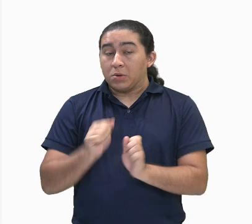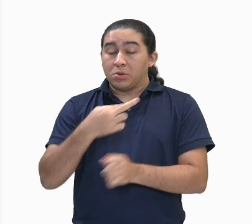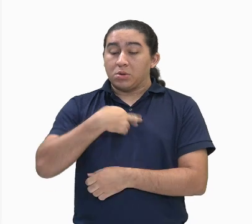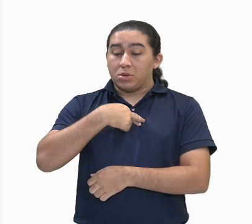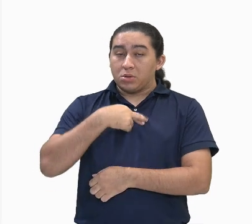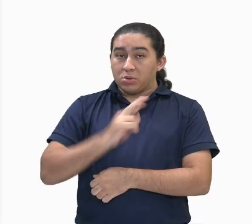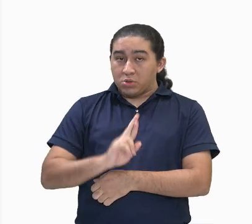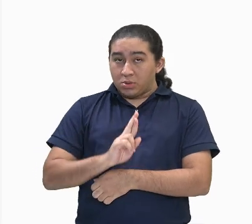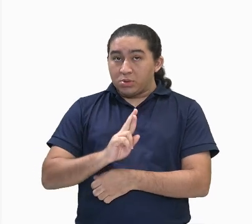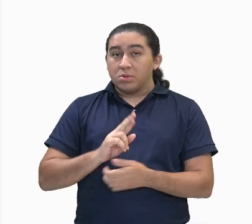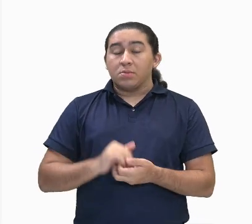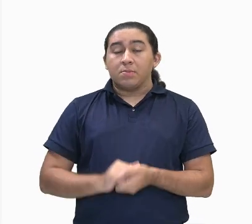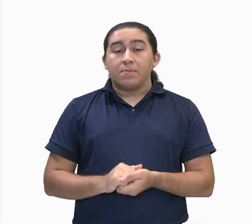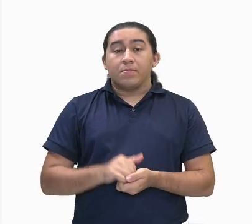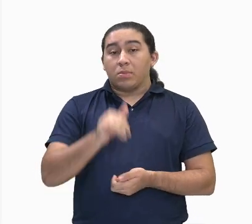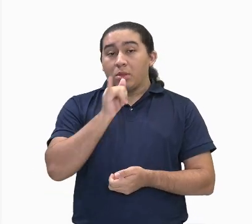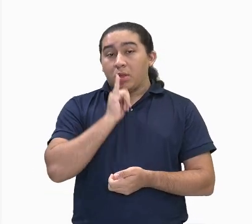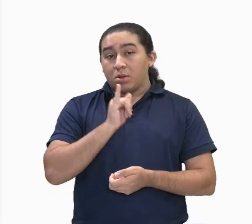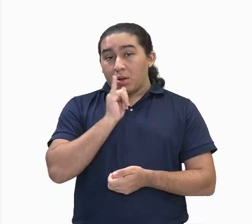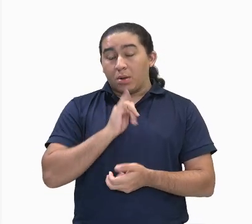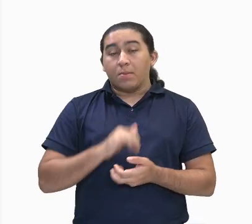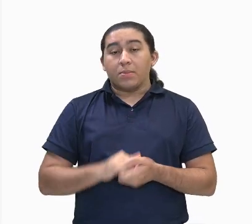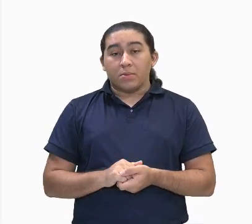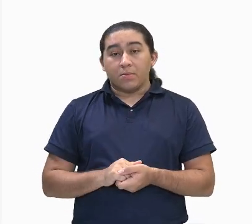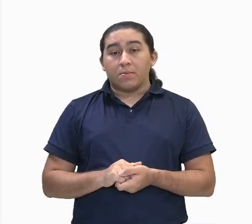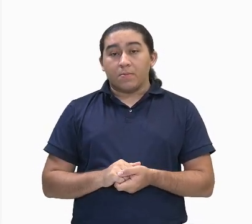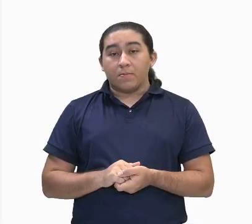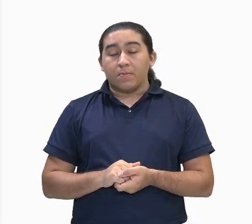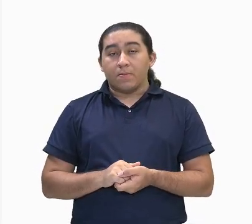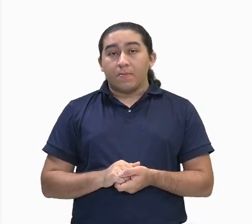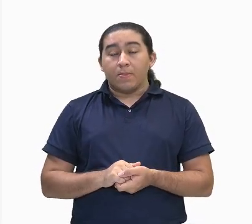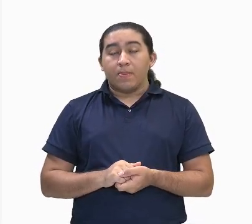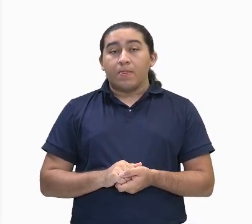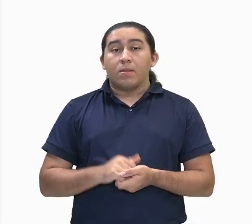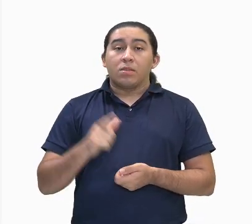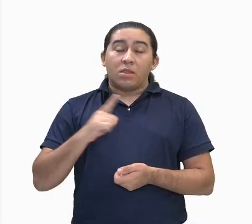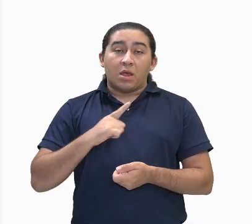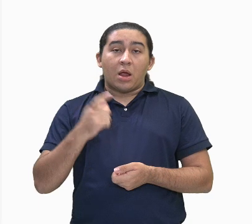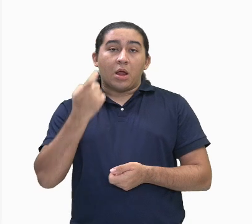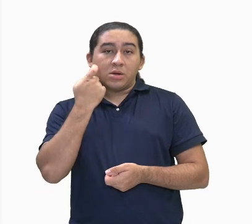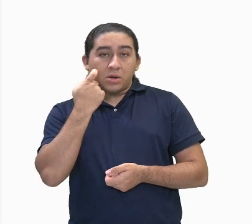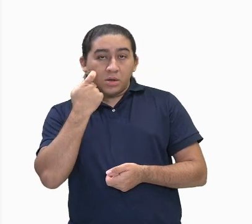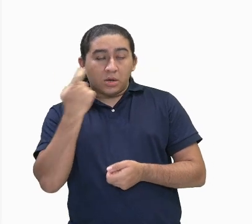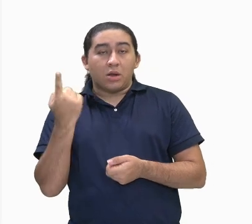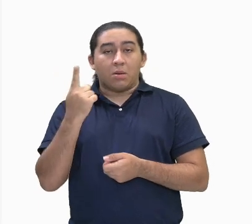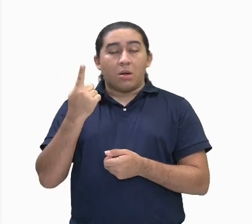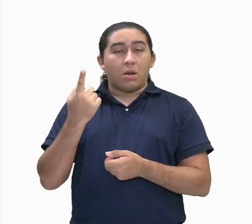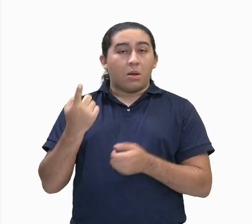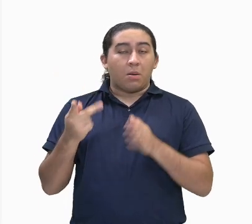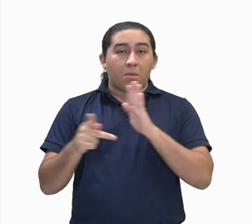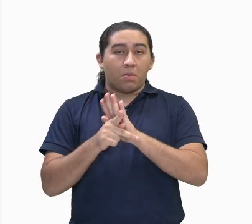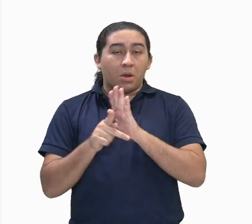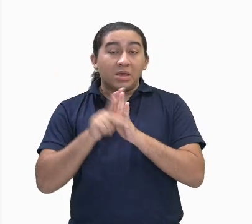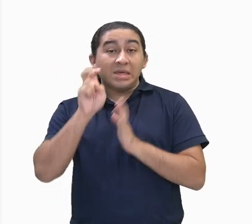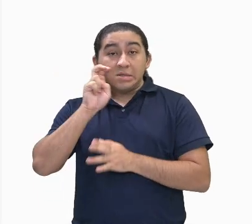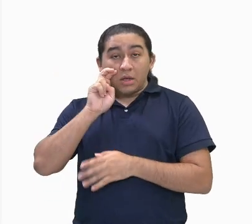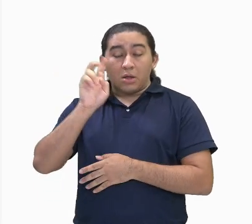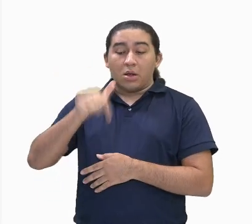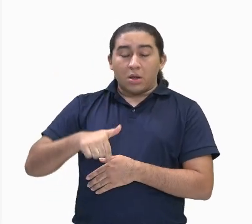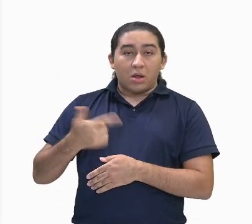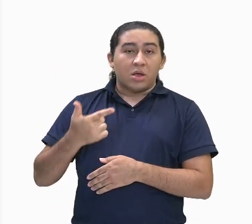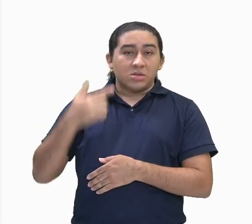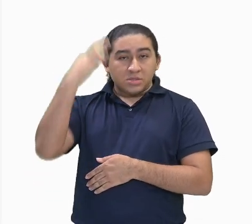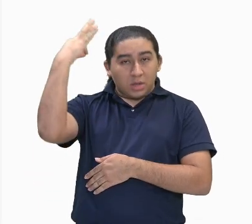religiosos, como, por exemplo, o lava-pés na Quinta-feira Santa. São as práticas que